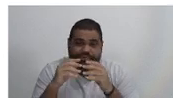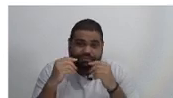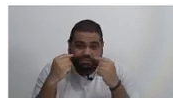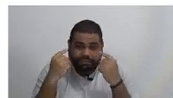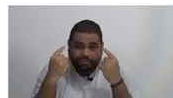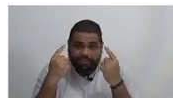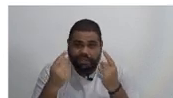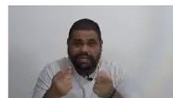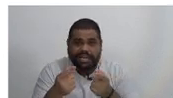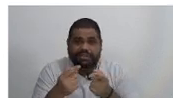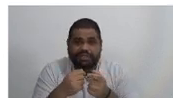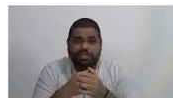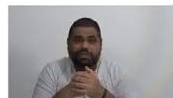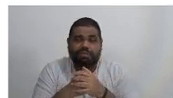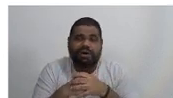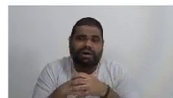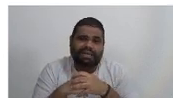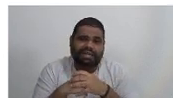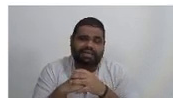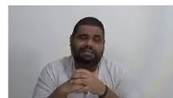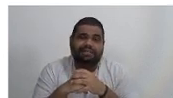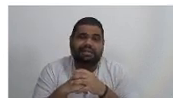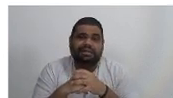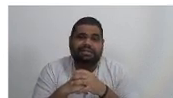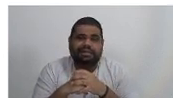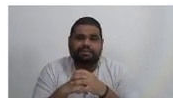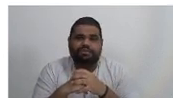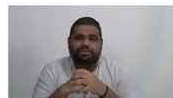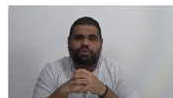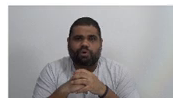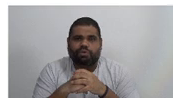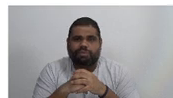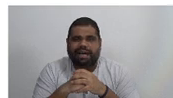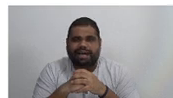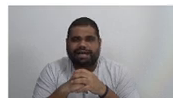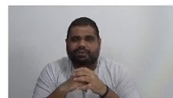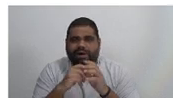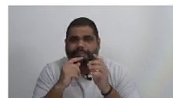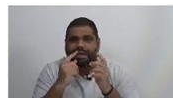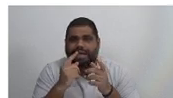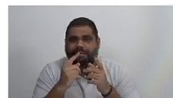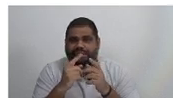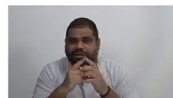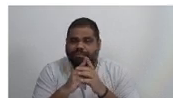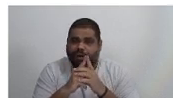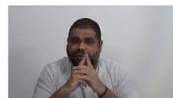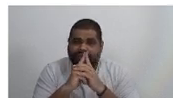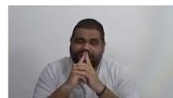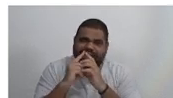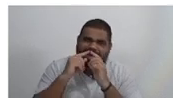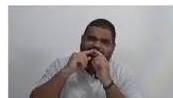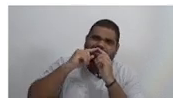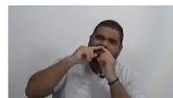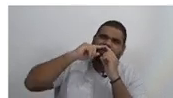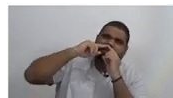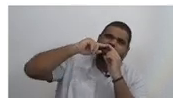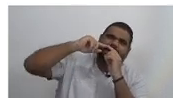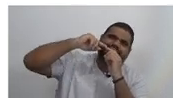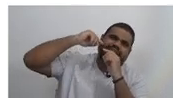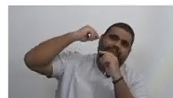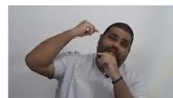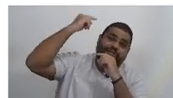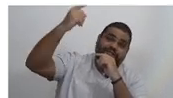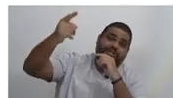3. E às 21h15, temos um encontro marcado com a PM São Paulo. Na verdade,